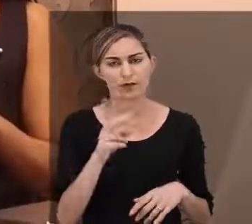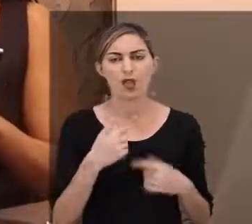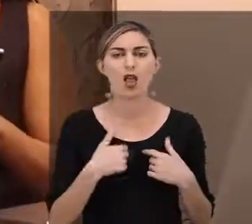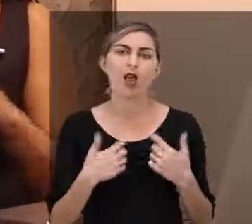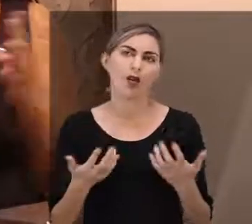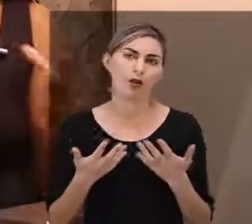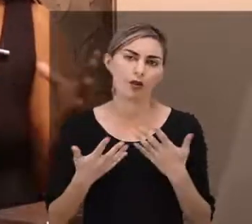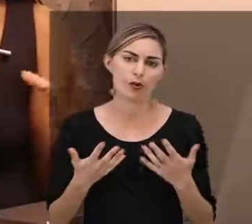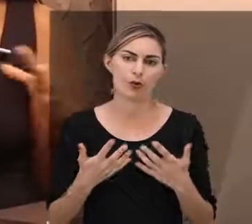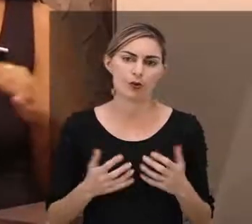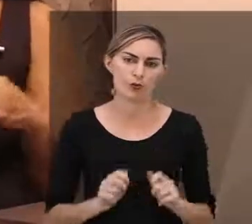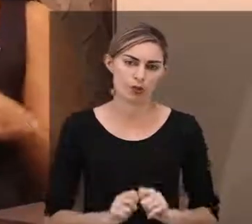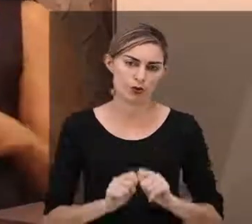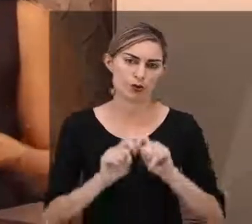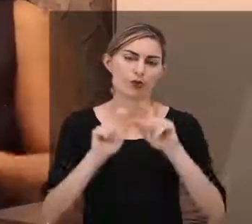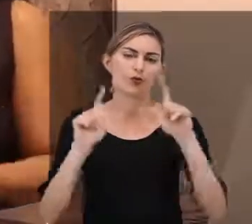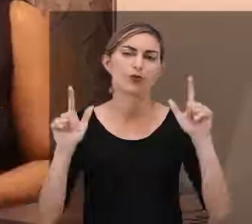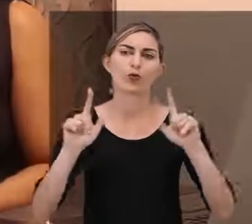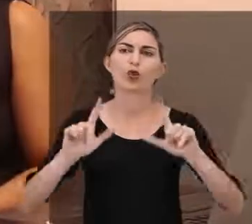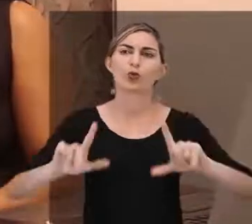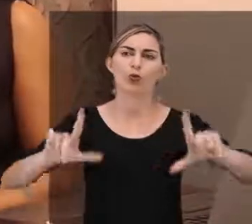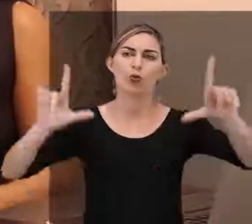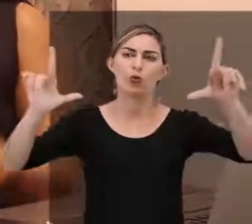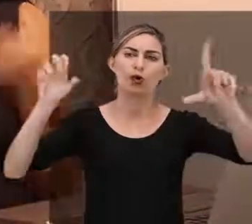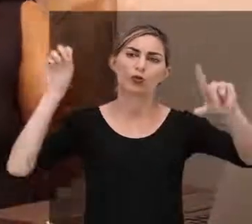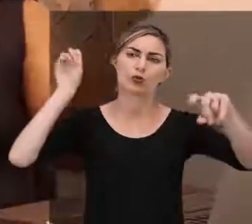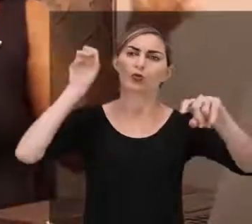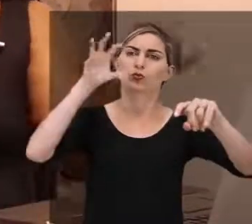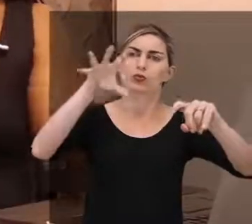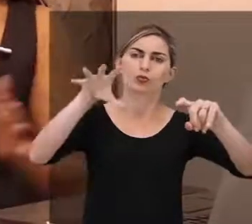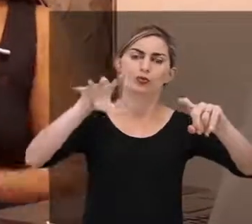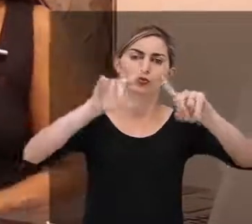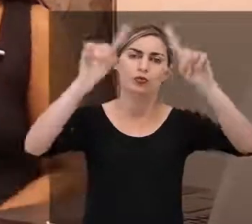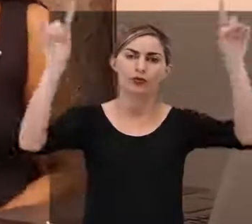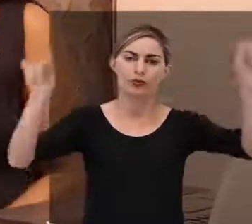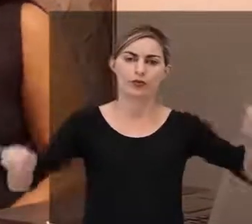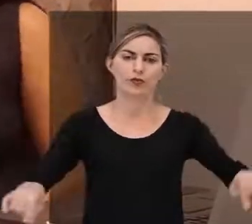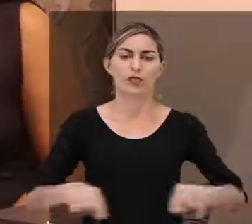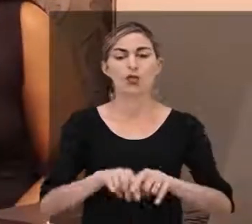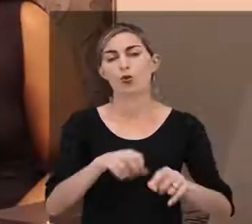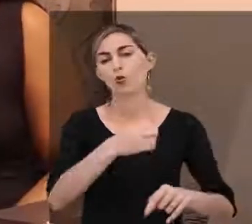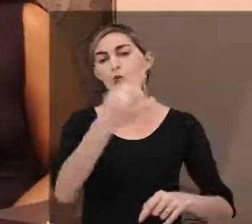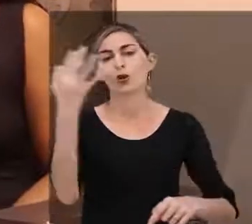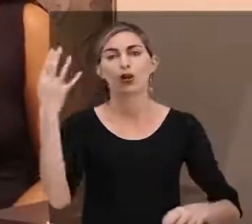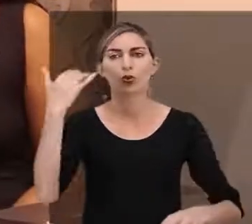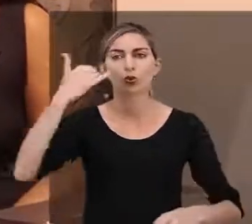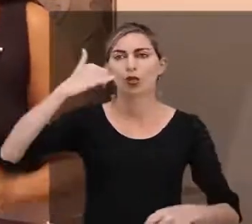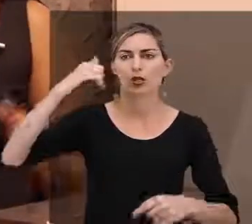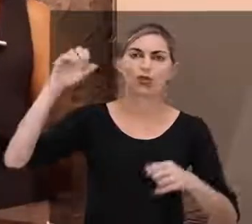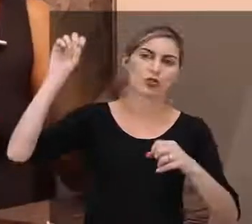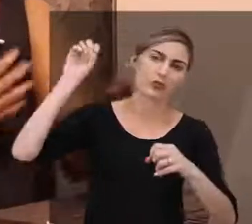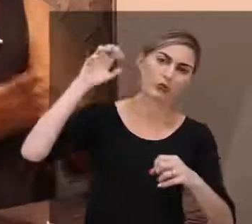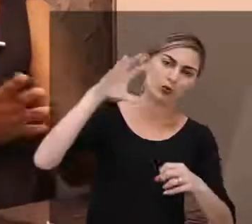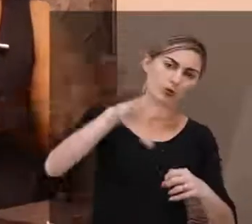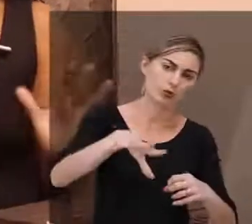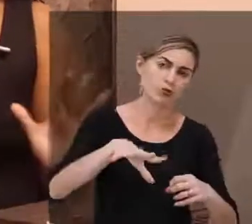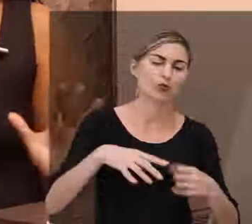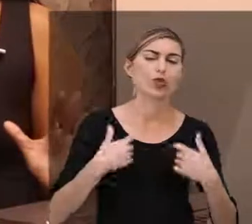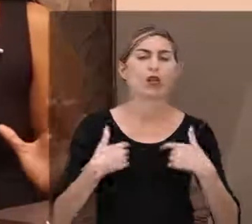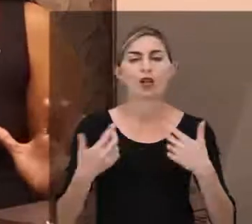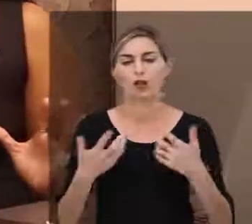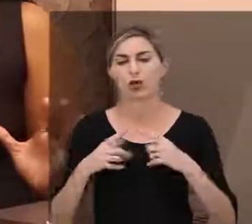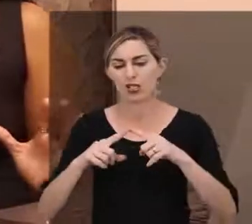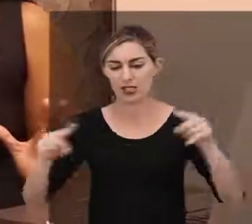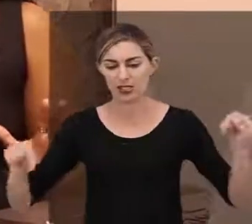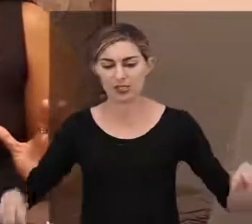quero iluminar um quadro, qual é o tipo de iluminação adequada, a quantidade de iluminação que eu preciso colocar ali. Eu tenho uma